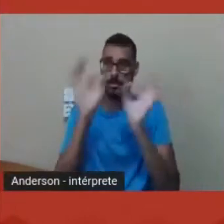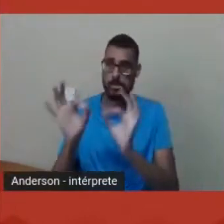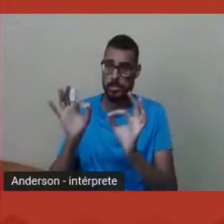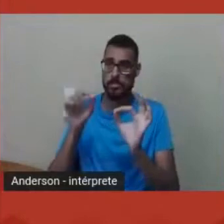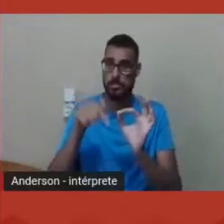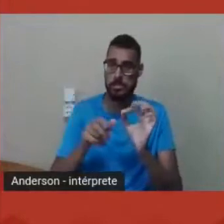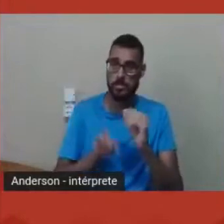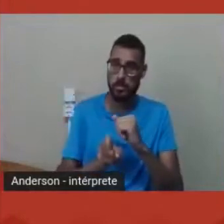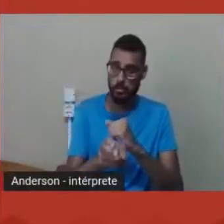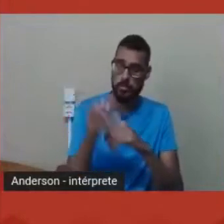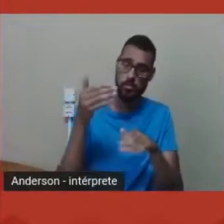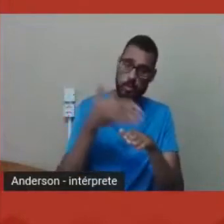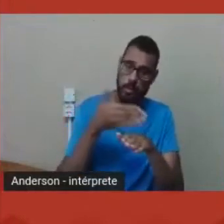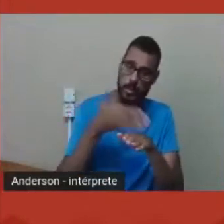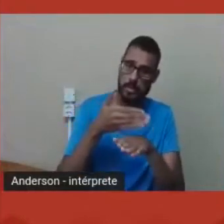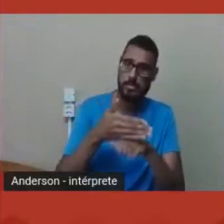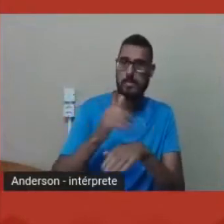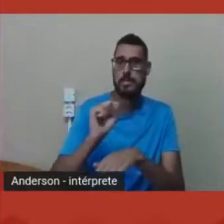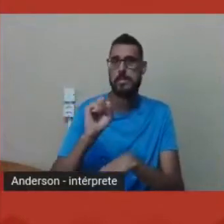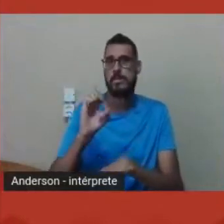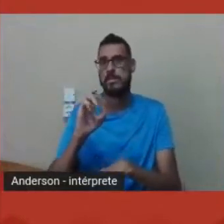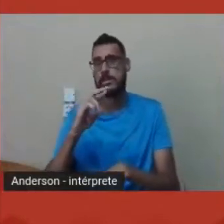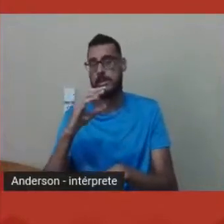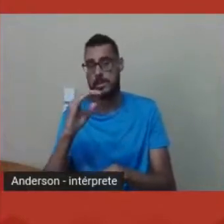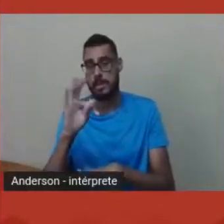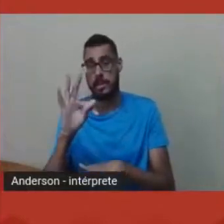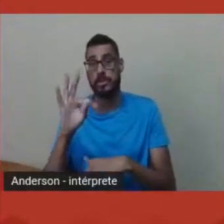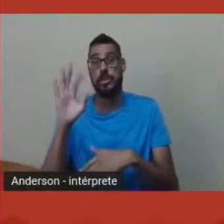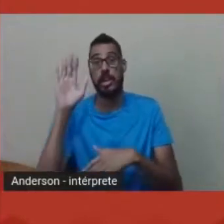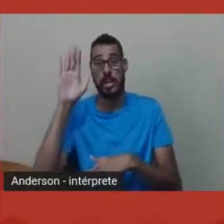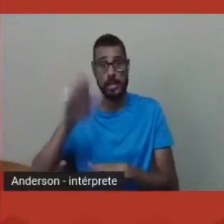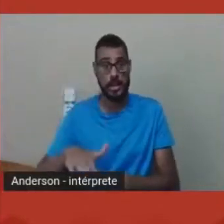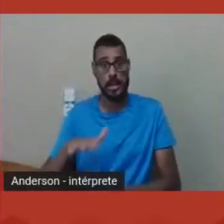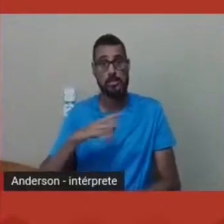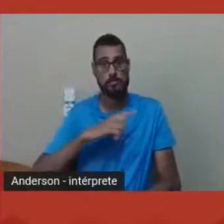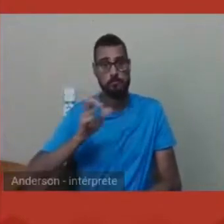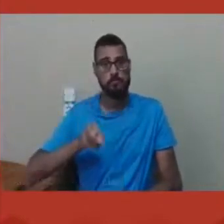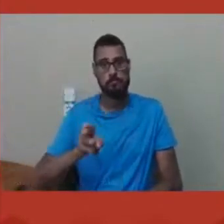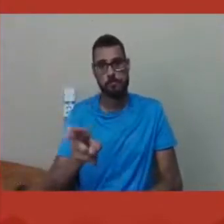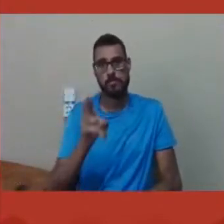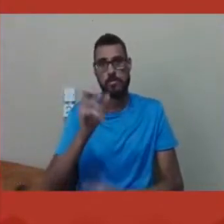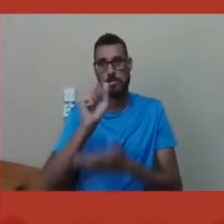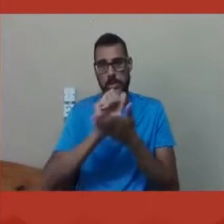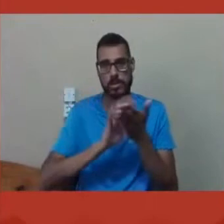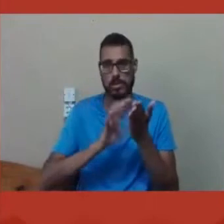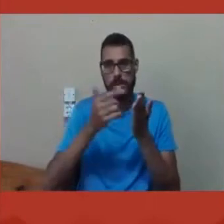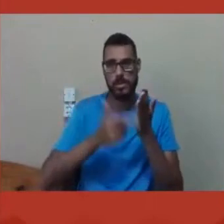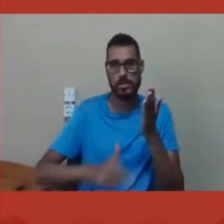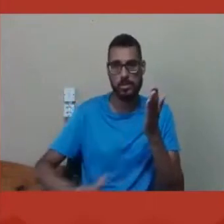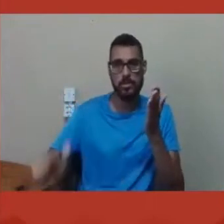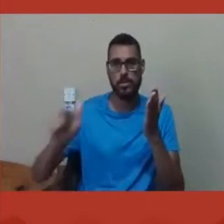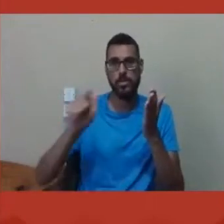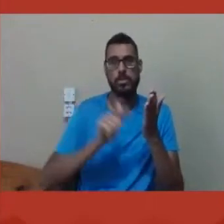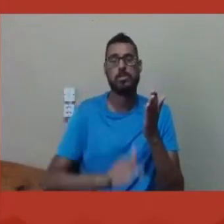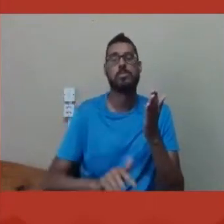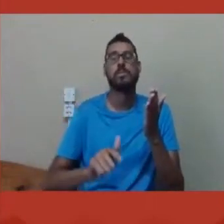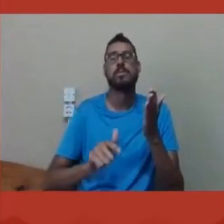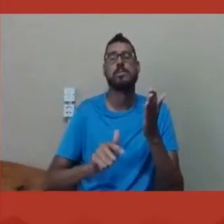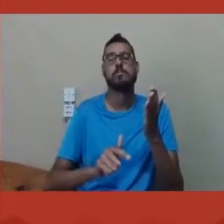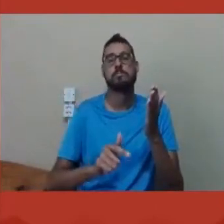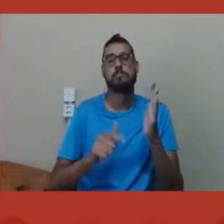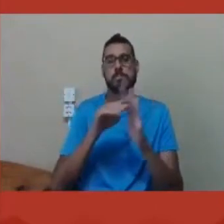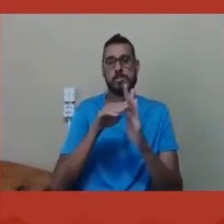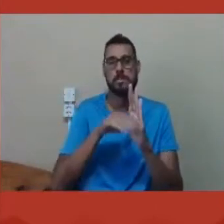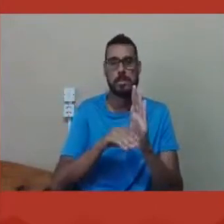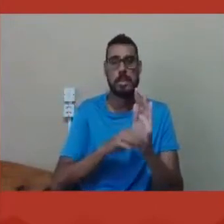continua participando do CER7 à tarde. Não estaremos com oficinas, estaremos com outras atividades, conforme a programação. A